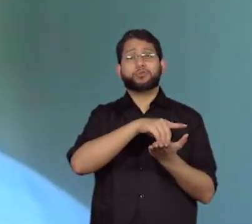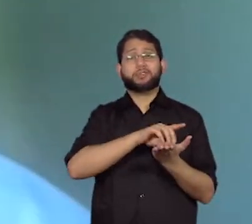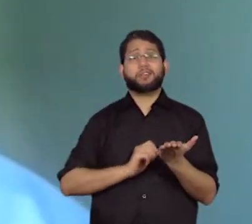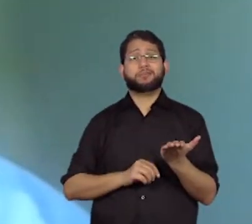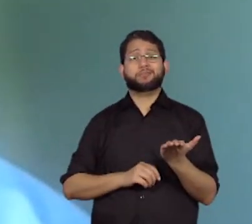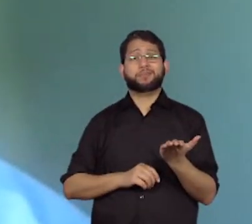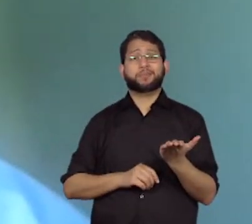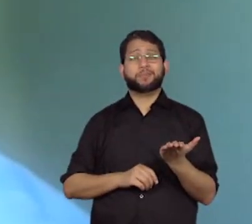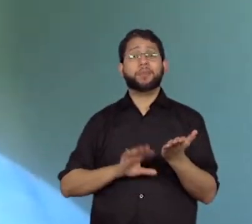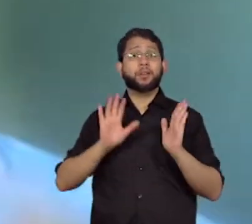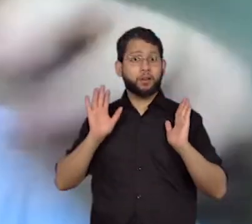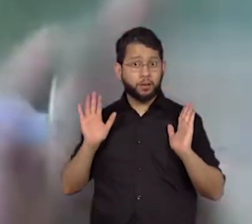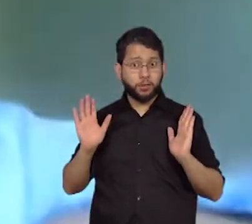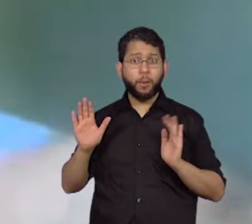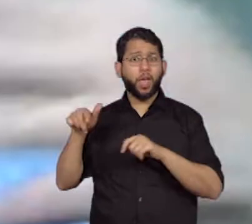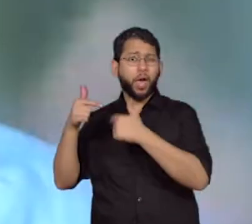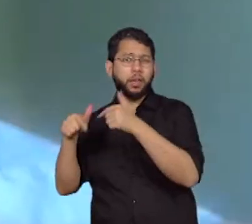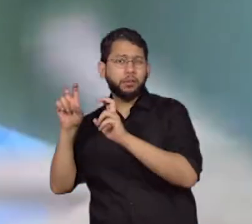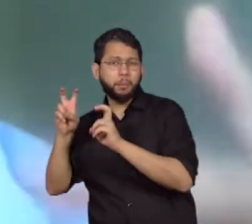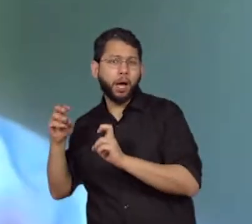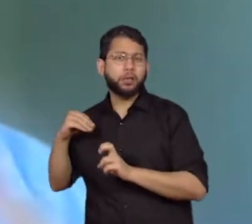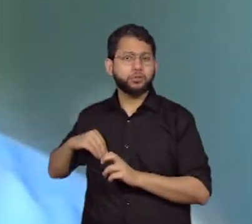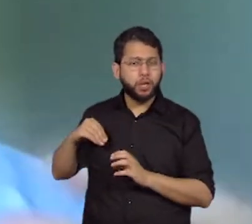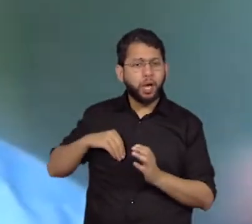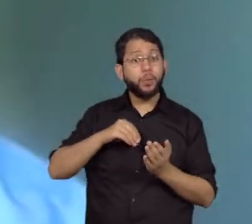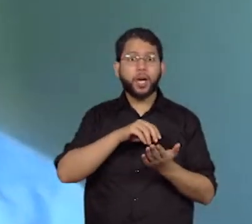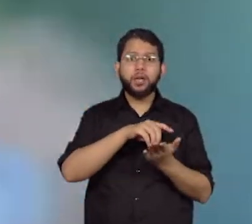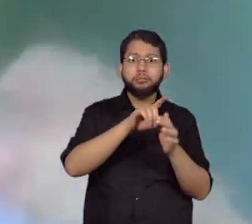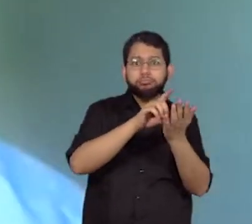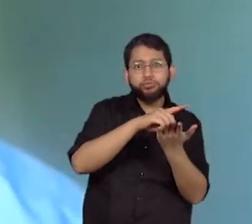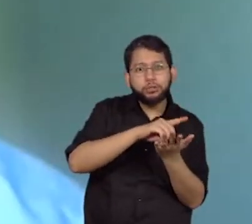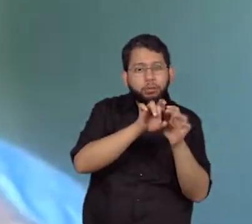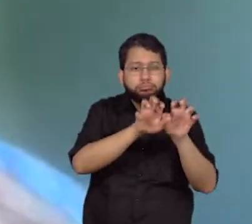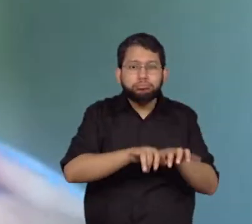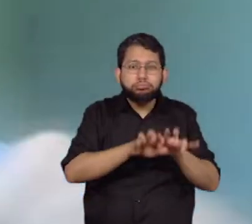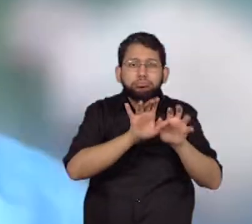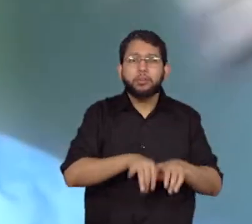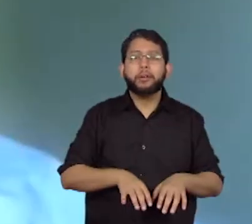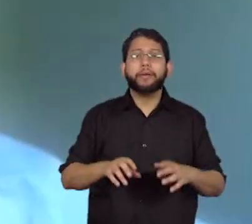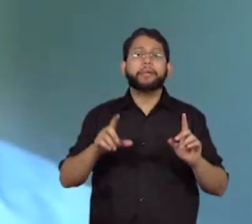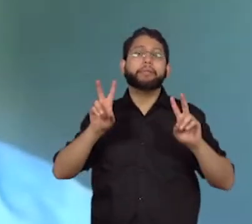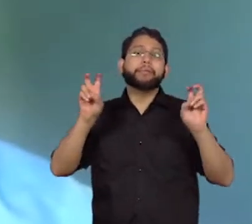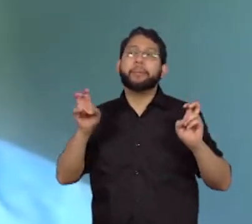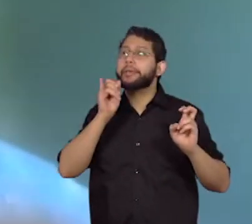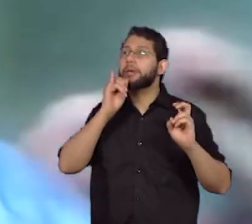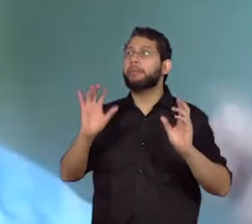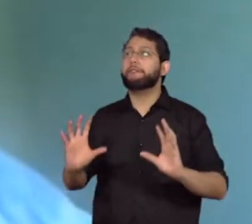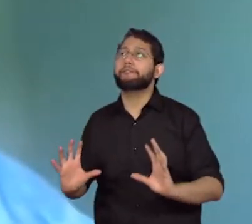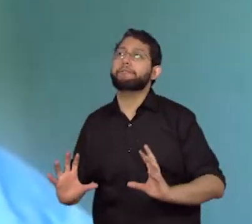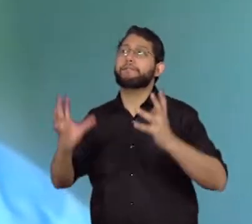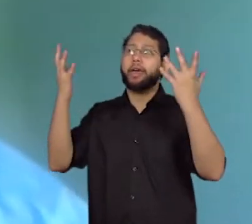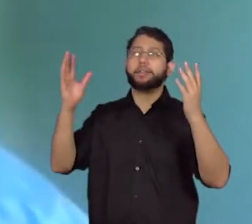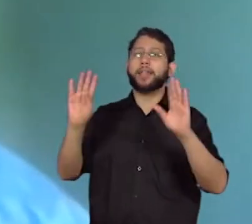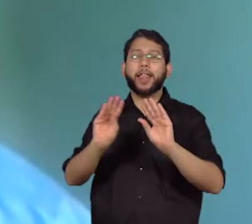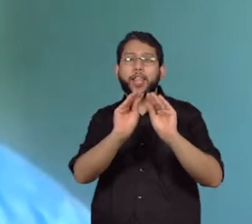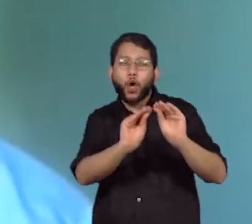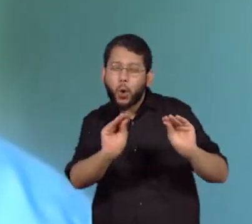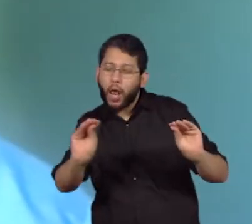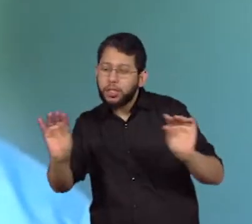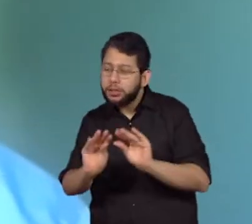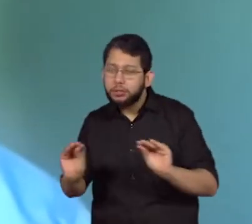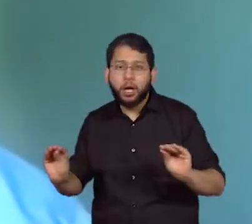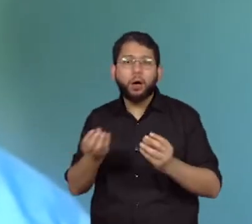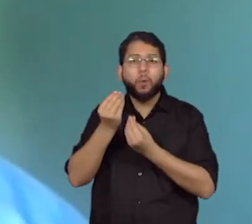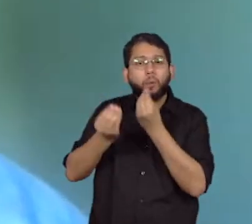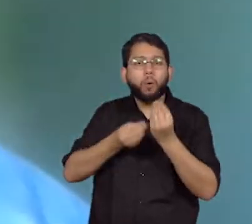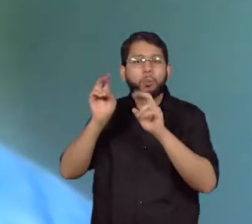o conteúdo para o digital. Bom, passaram-se aí 2 anos, foi muito legal fazer a pauta de decoração de noiva,